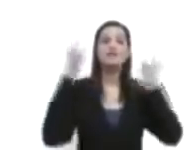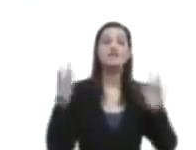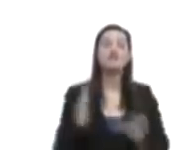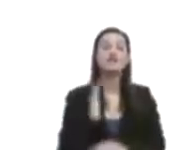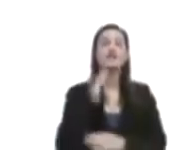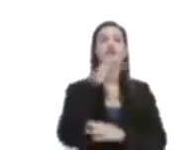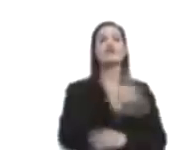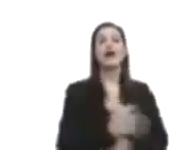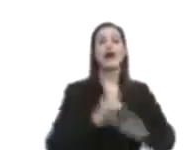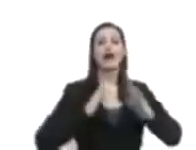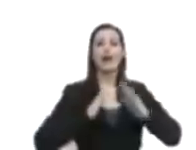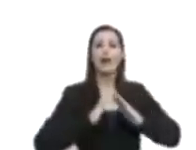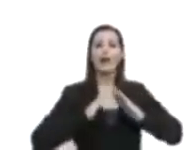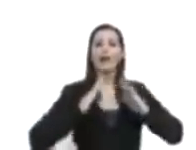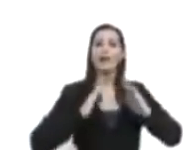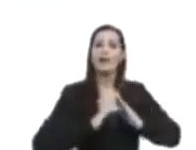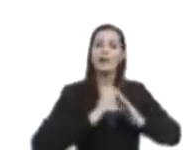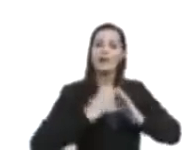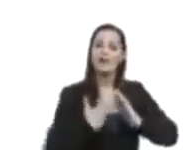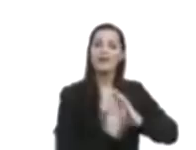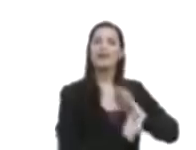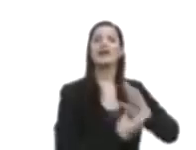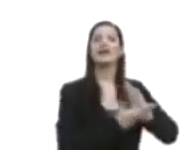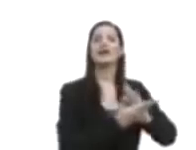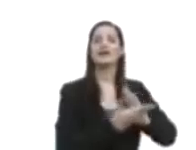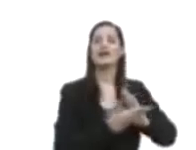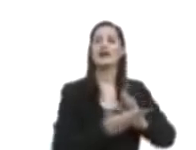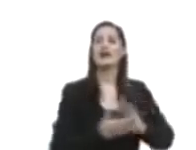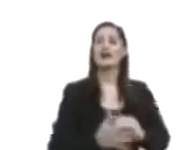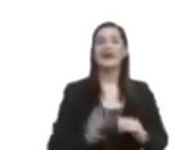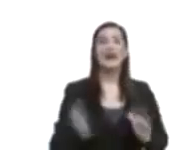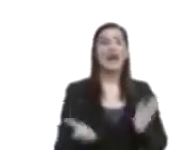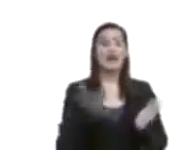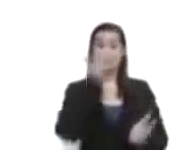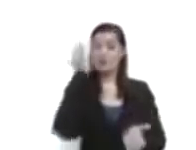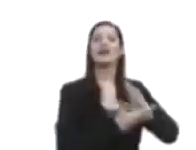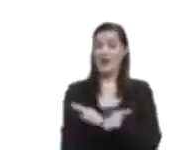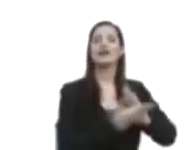Oh. Agora olha o que acontece, o crente está feliz o dia inteiro, aí a